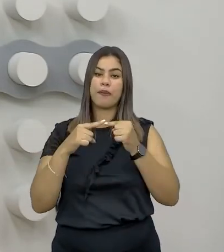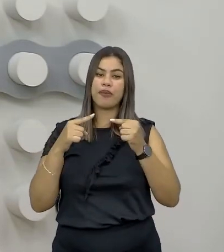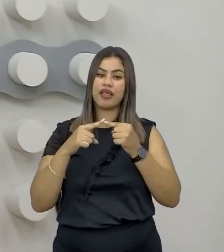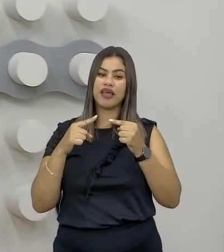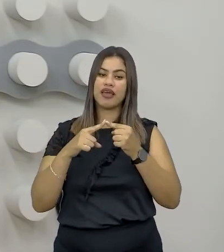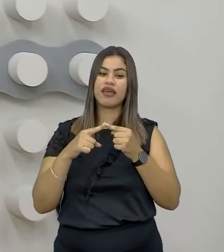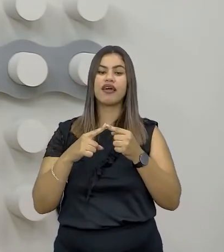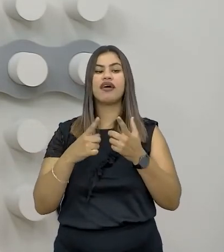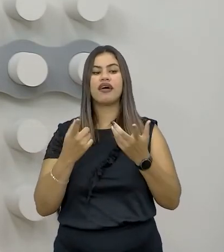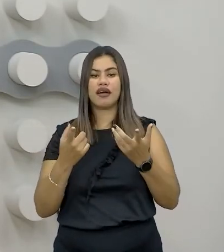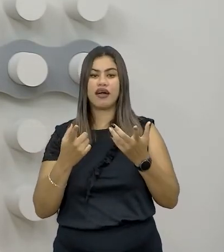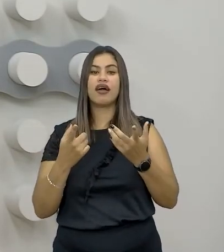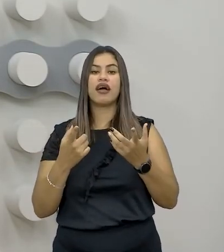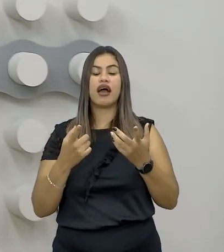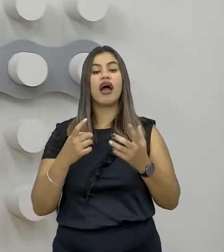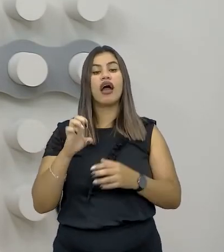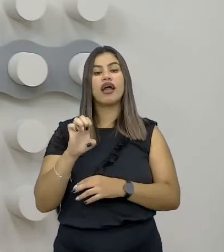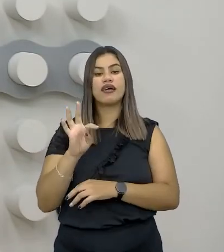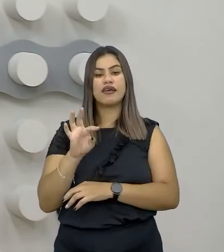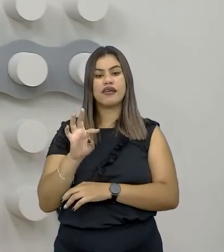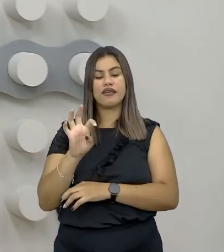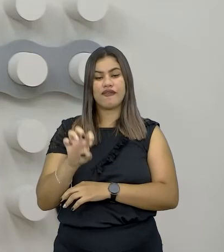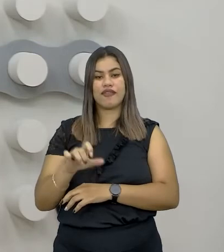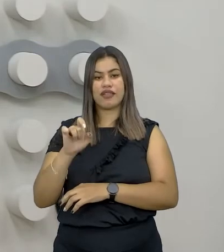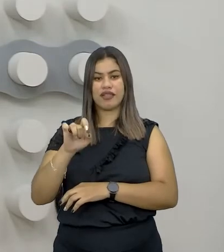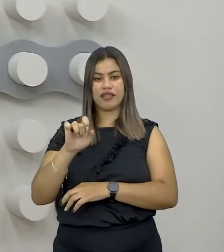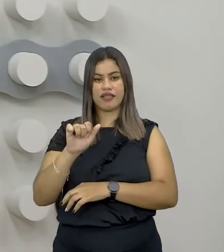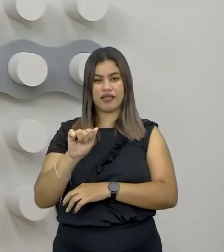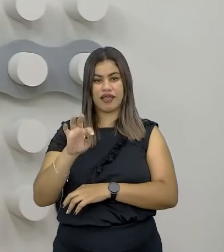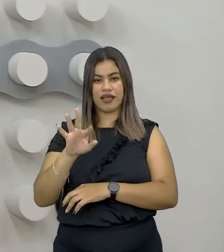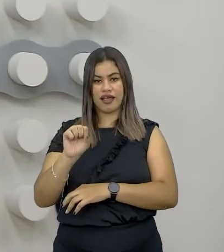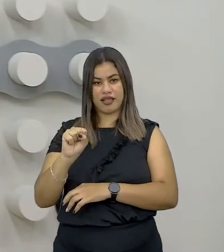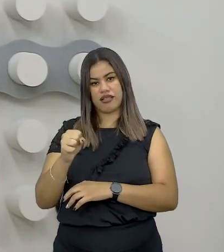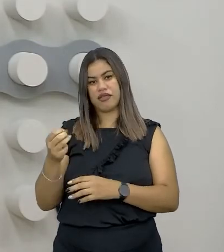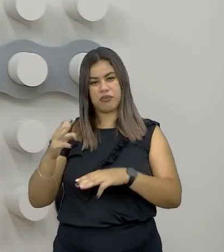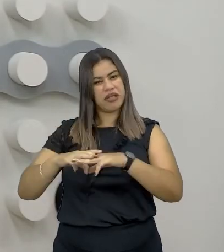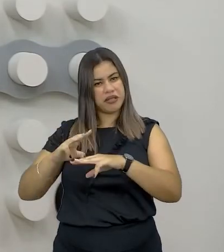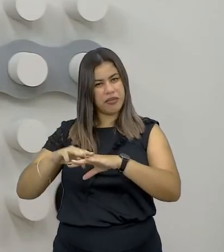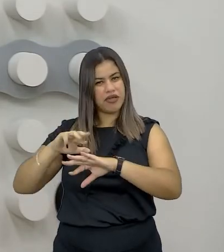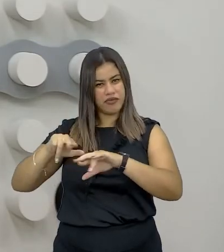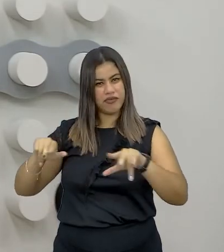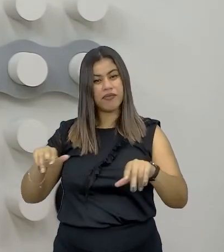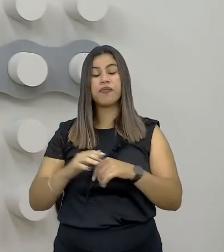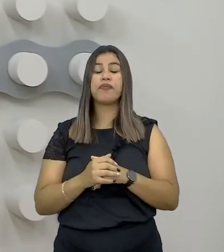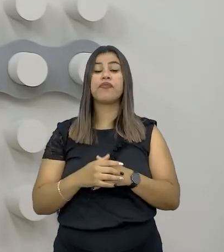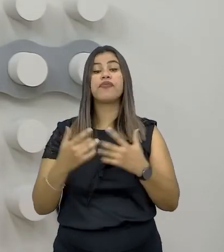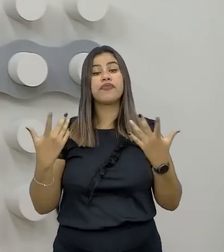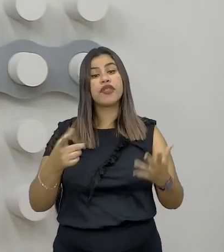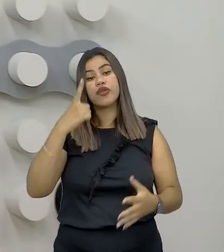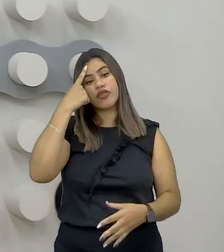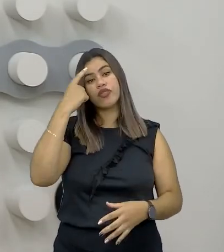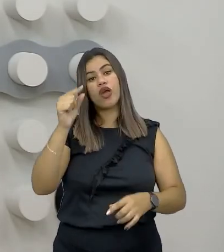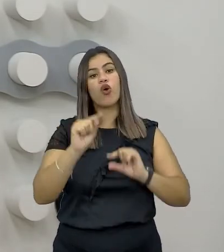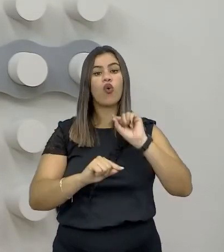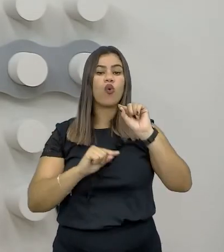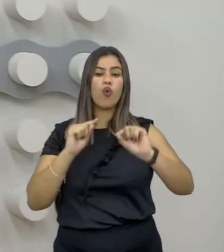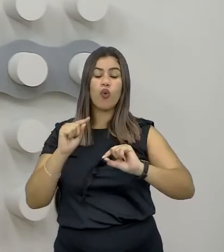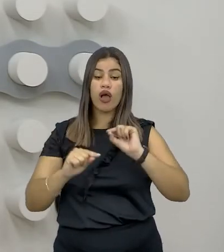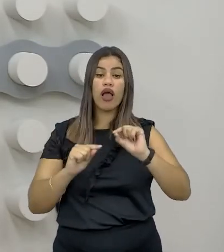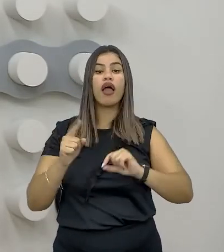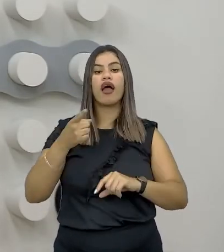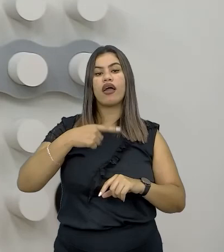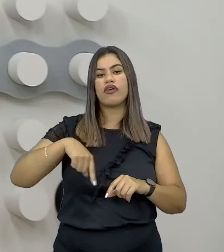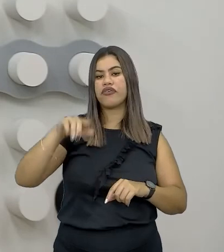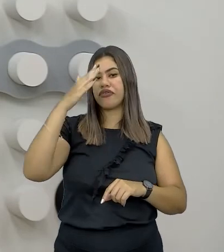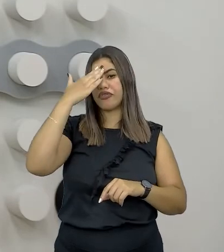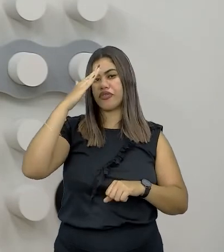ciências da natureza e de exatas, tá joia? Então, gente, essa que é a ideia. A gente quer ter um rigor no modo de